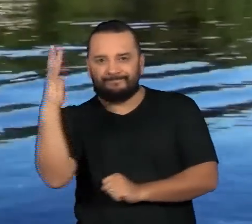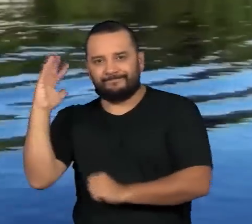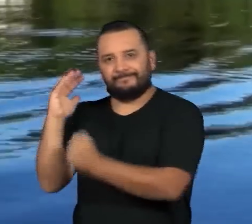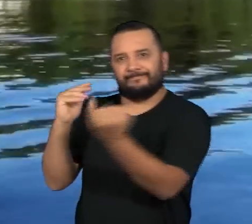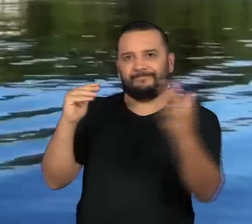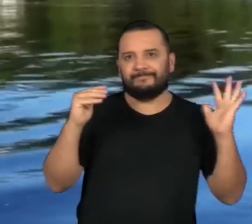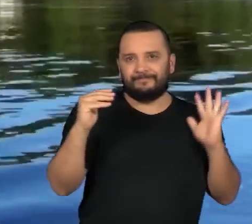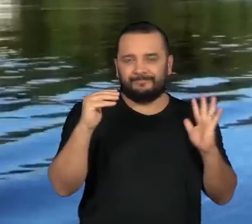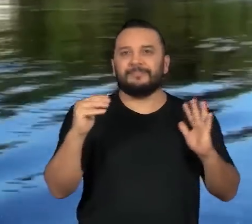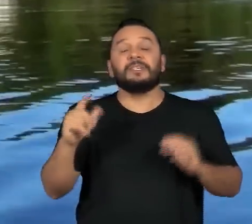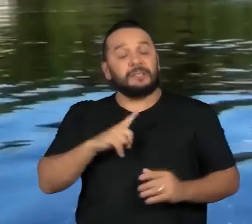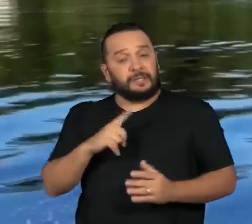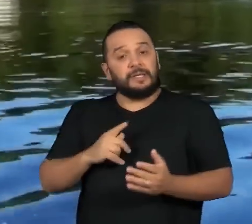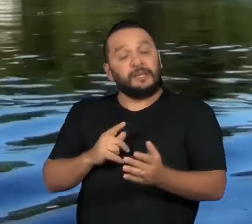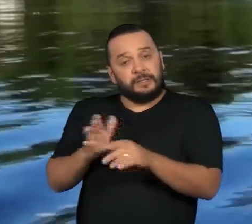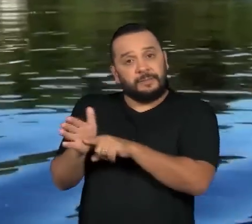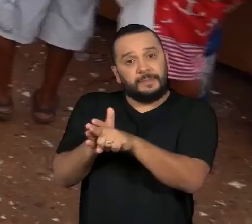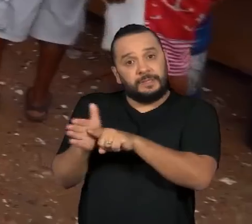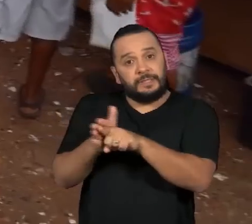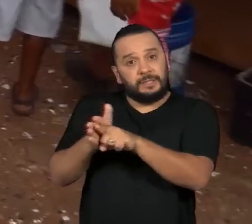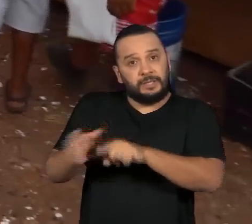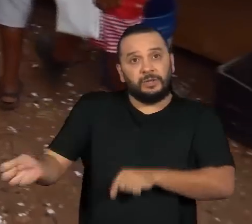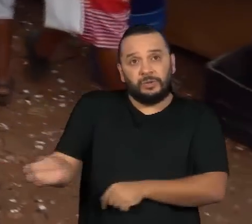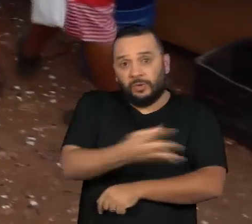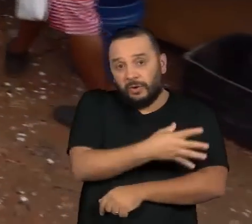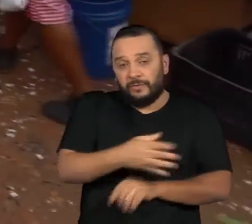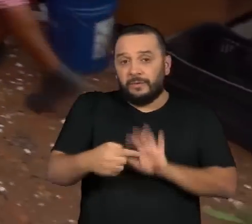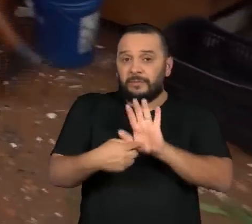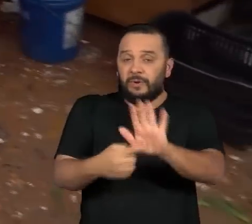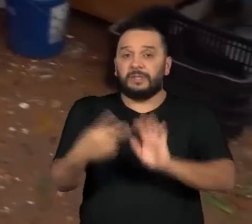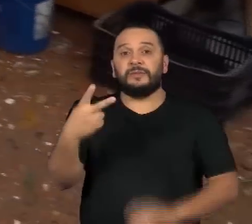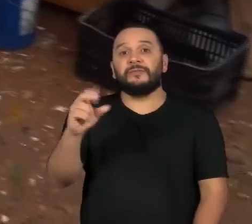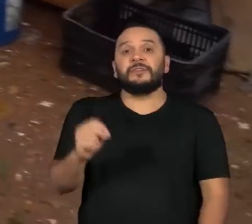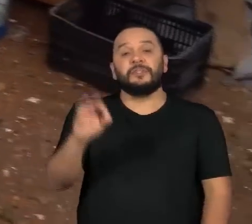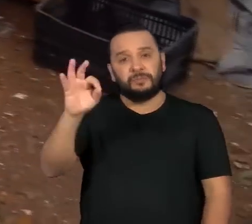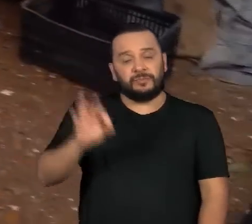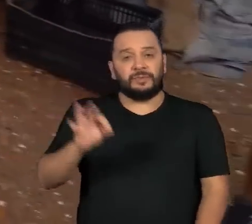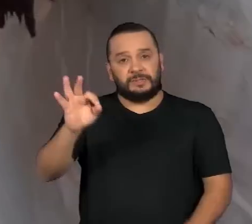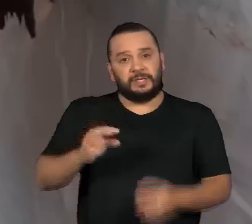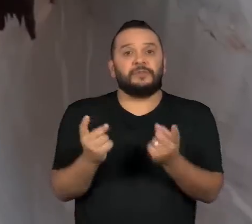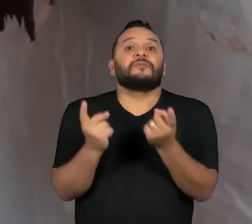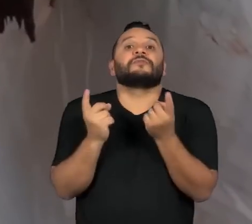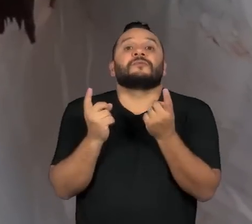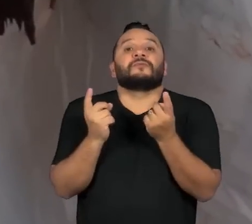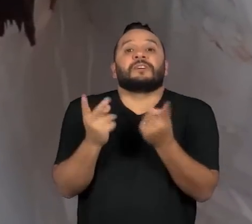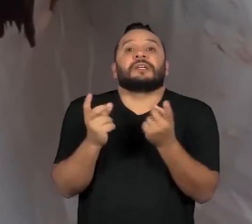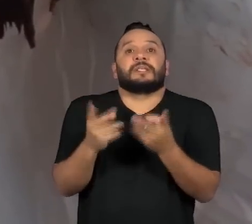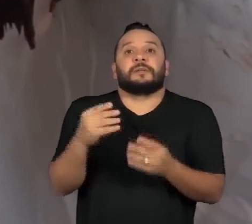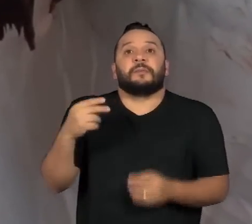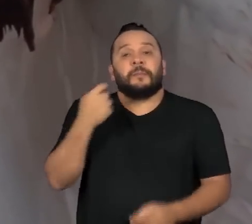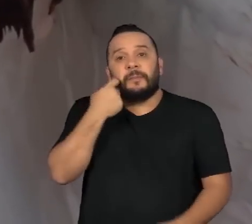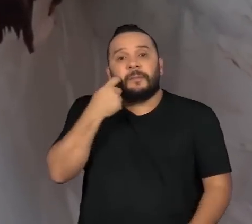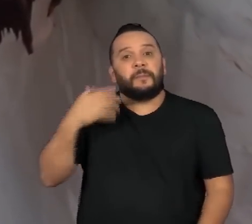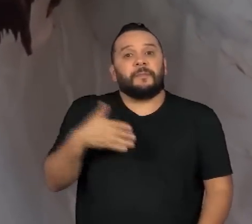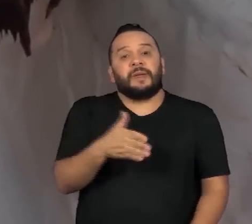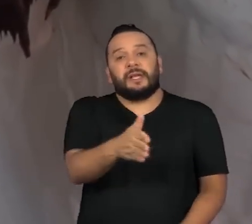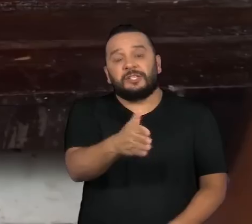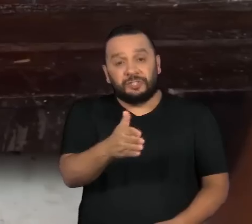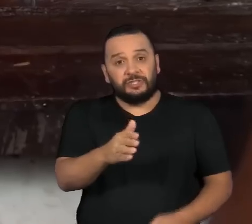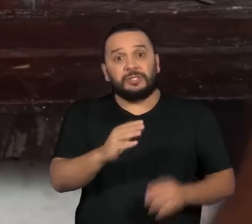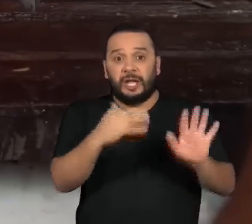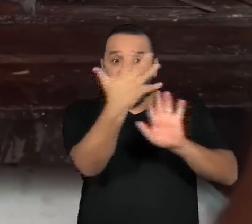Um estudo inédito revela que cerca de 20% dos peixes vendidos nos centros urbanos de 6 estados da